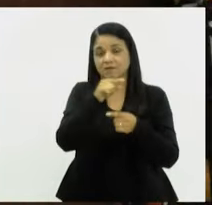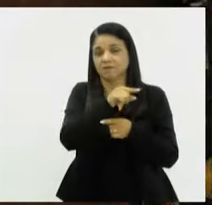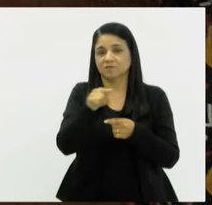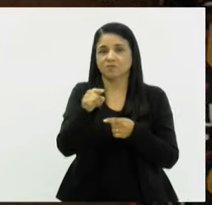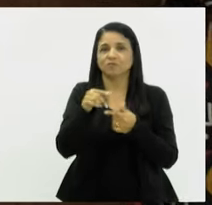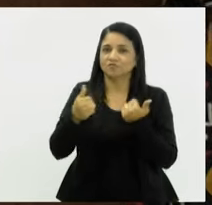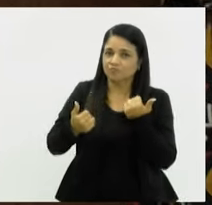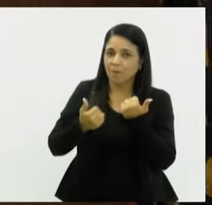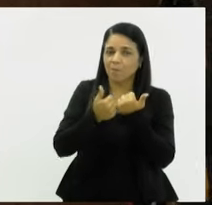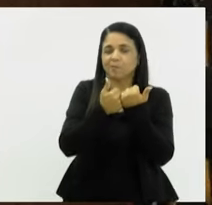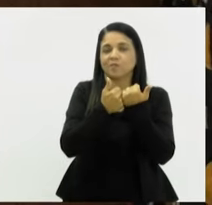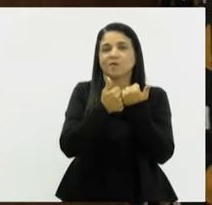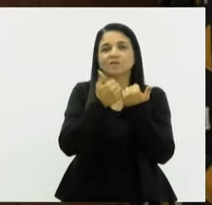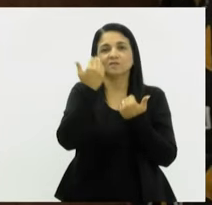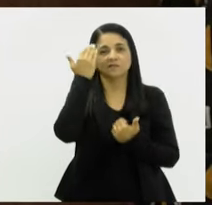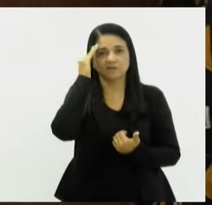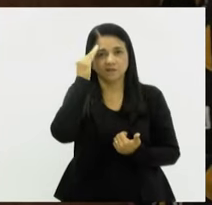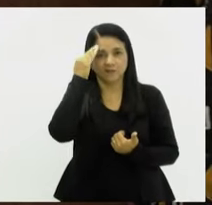entenderam